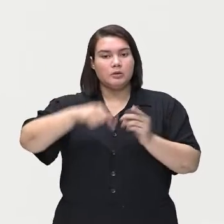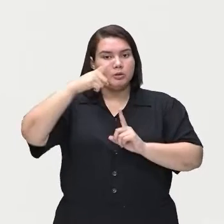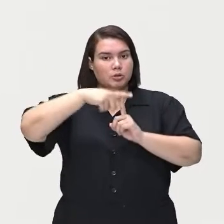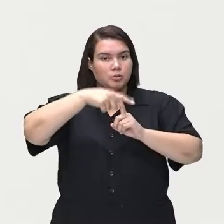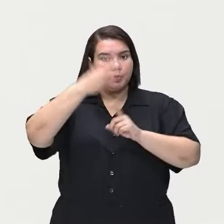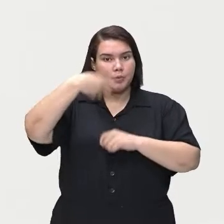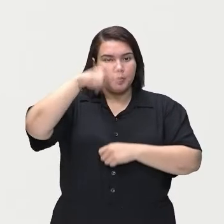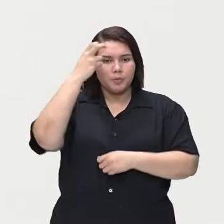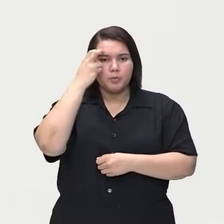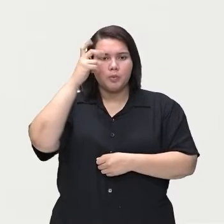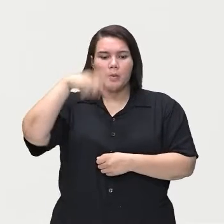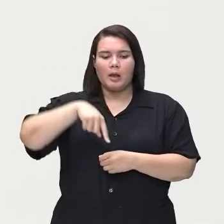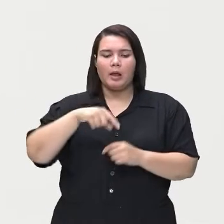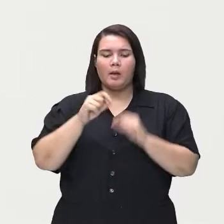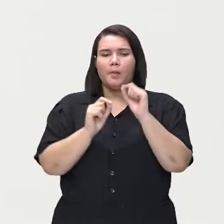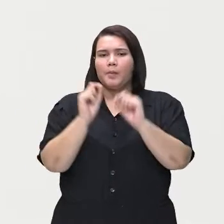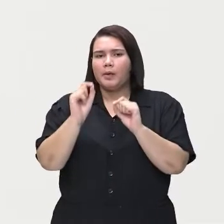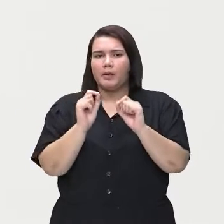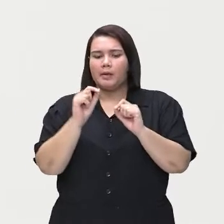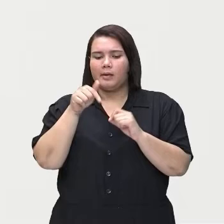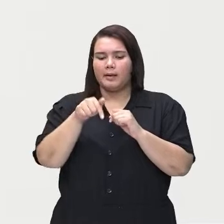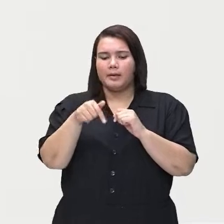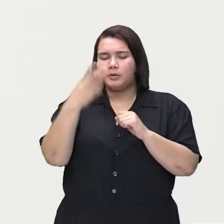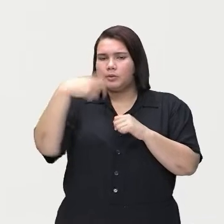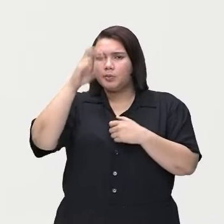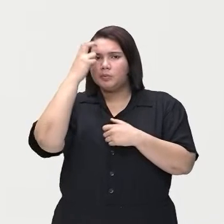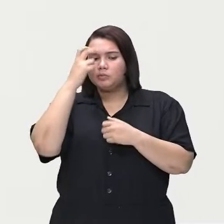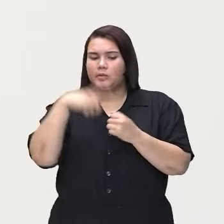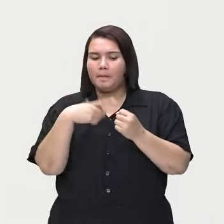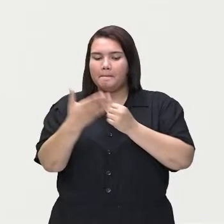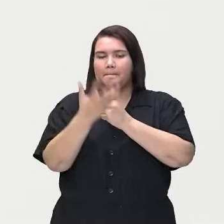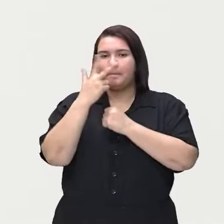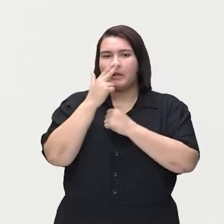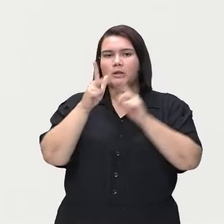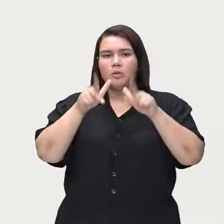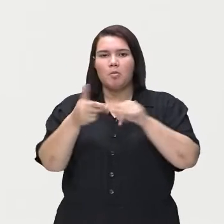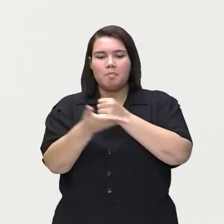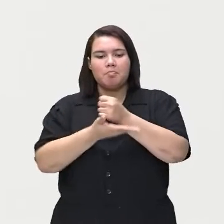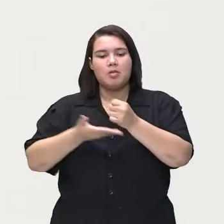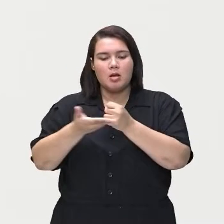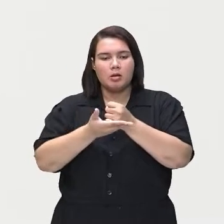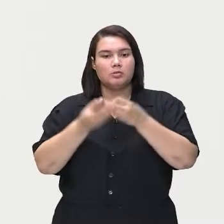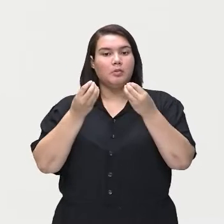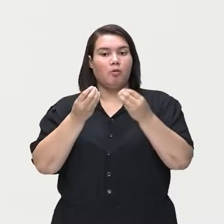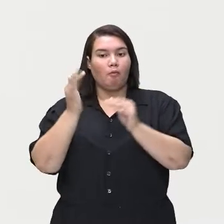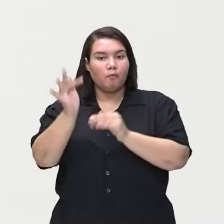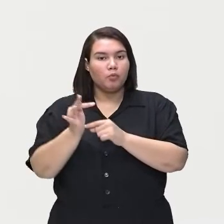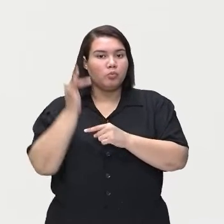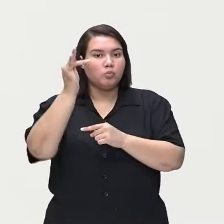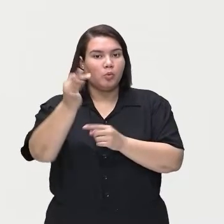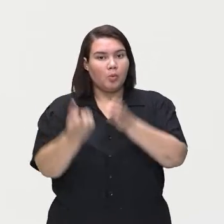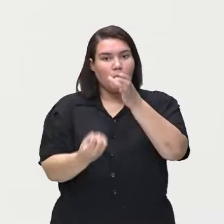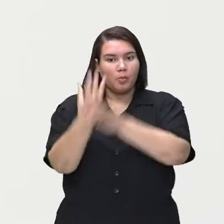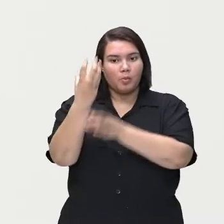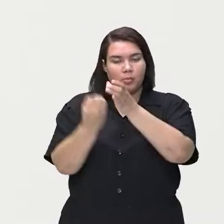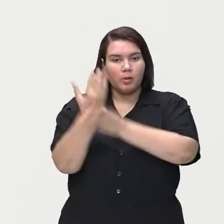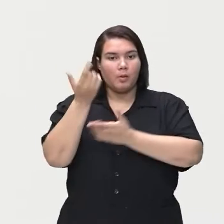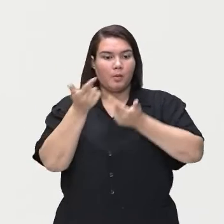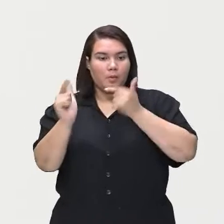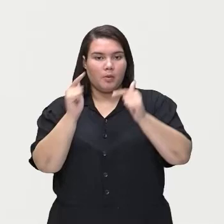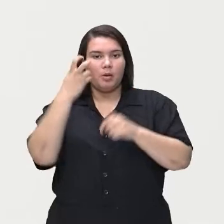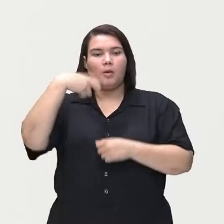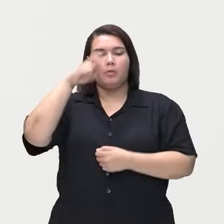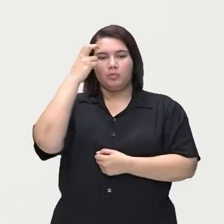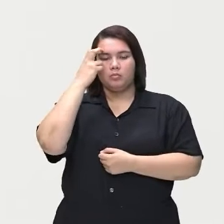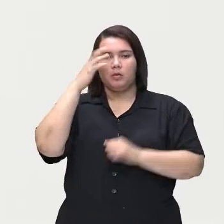ali uma base para as demais culturas que vão surgir dentro do mundo ocidental. Por isso que nós temos